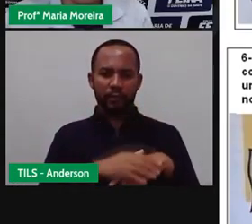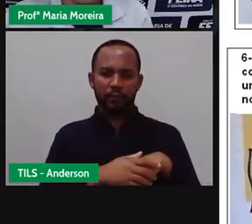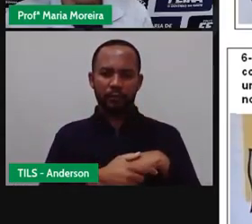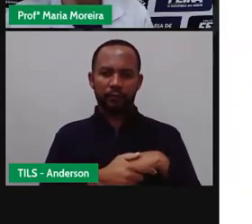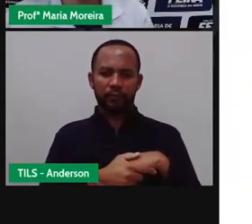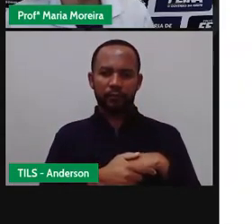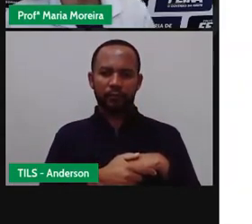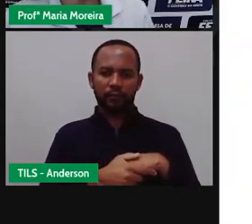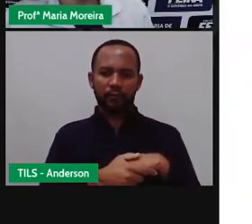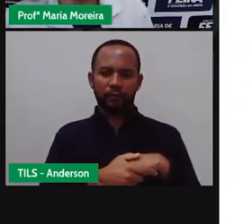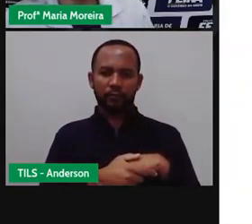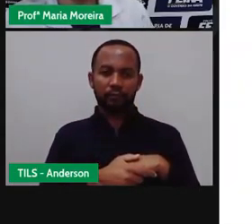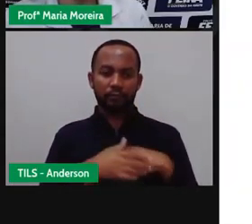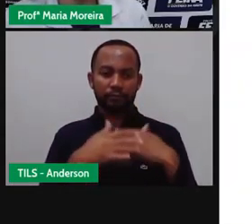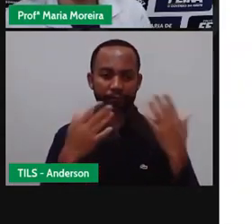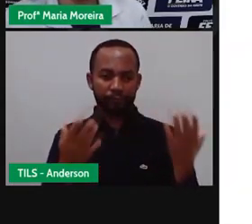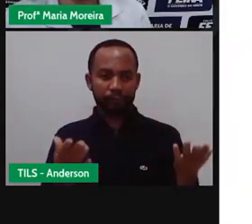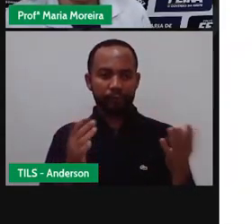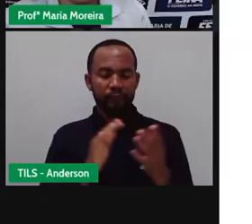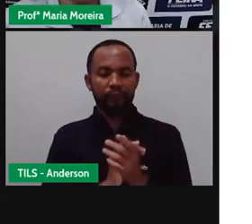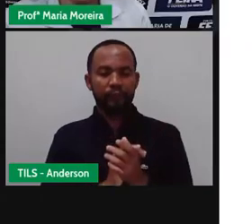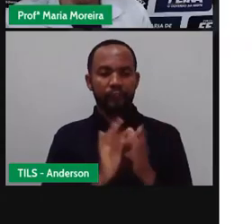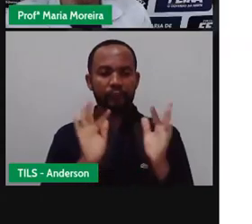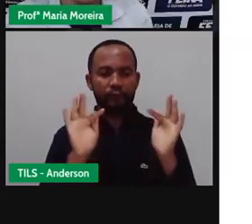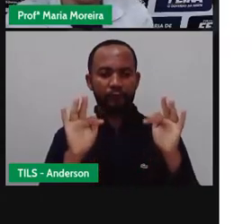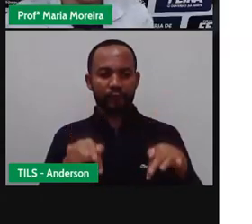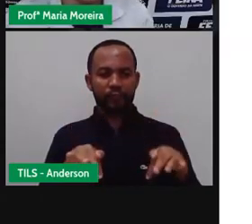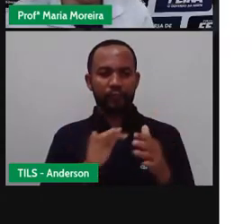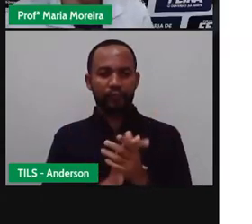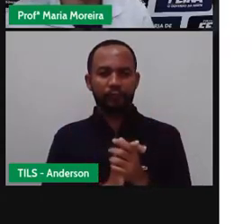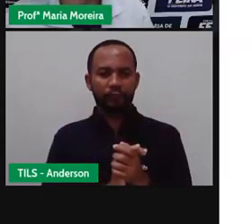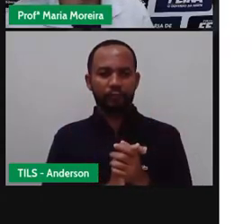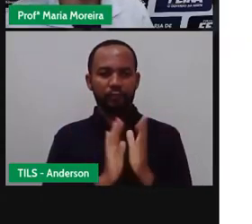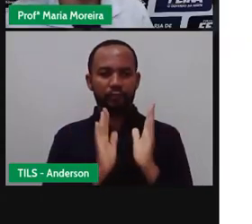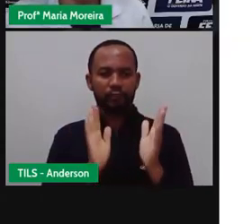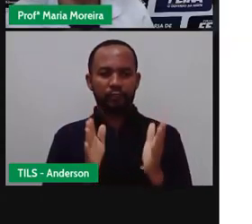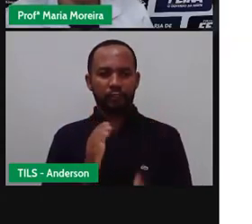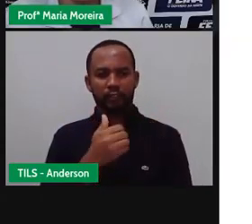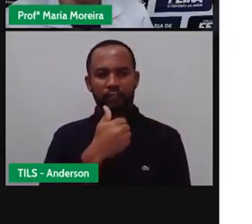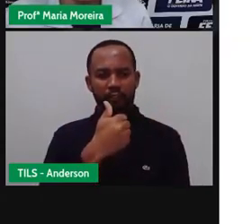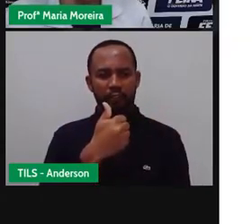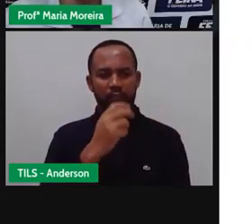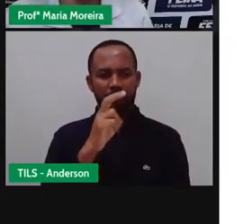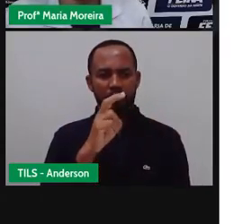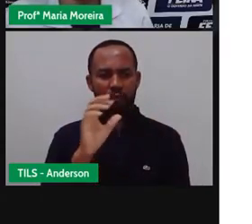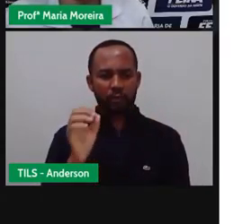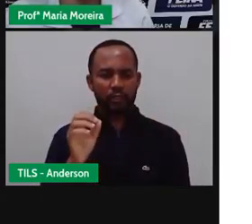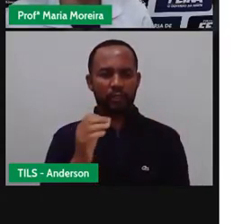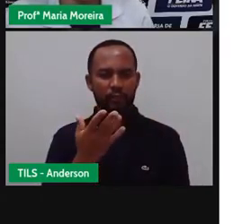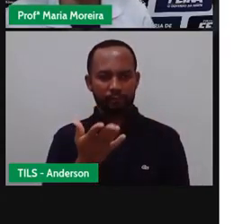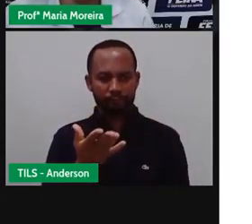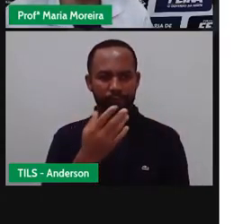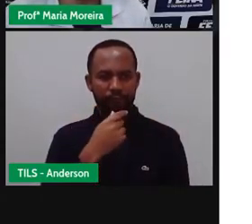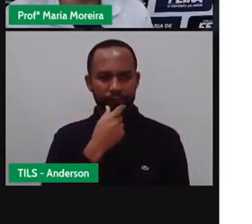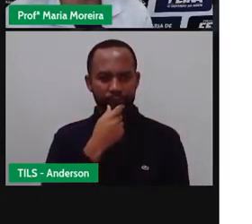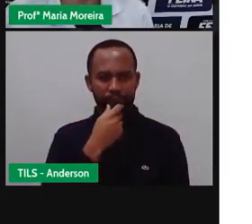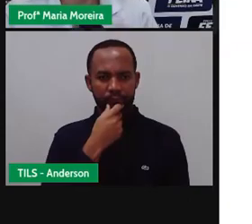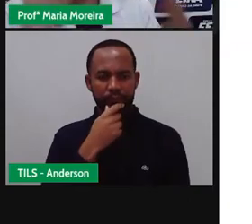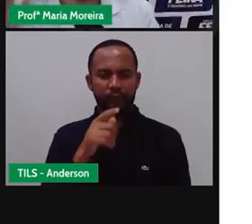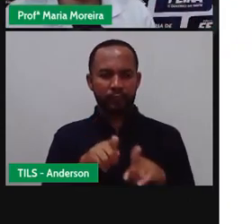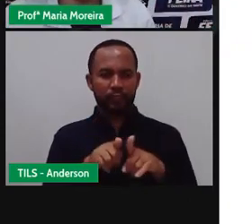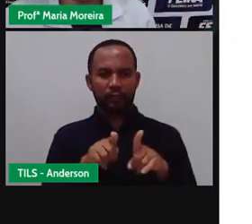gente, tá? E chegamos ao final da nossa aula 150, não só o final da nossa aula 150, tá? Mas